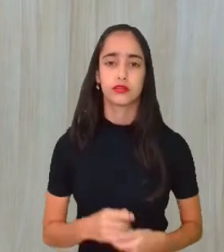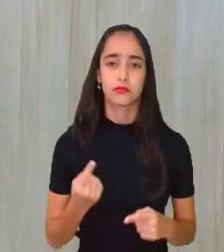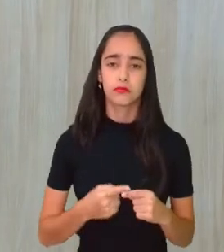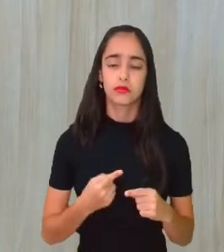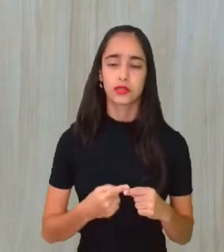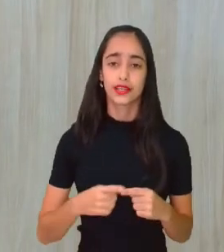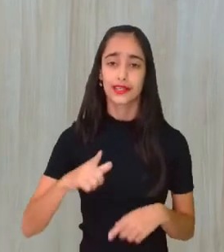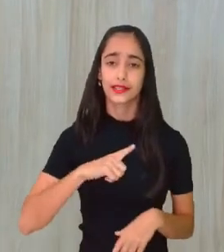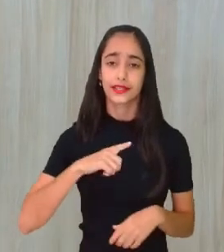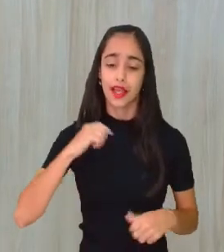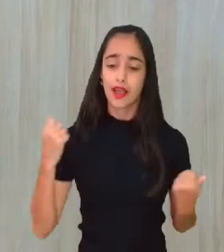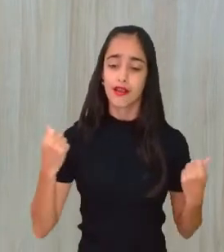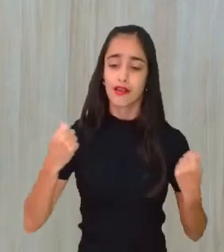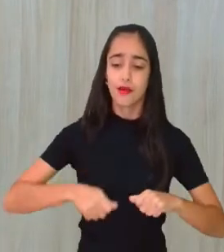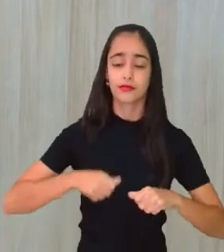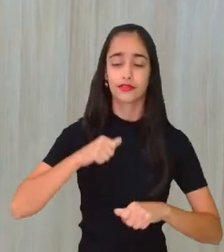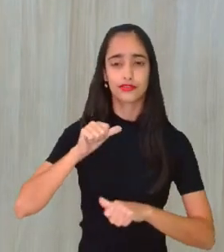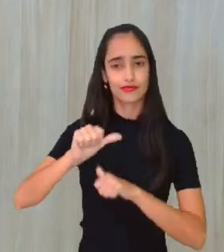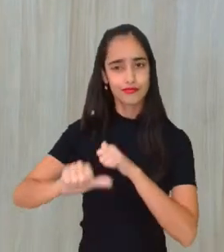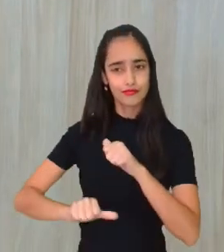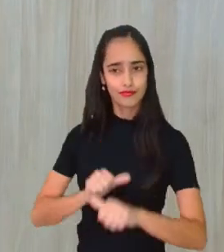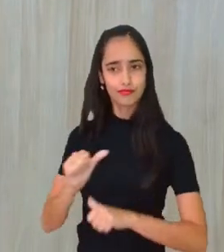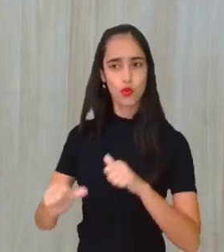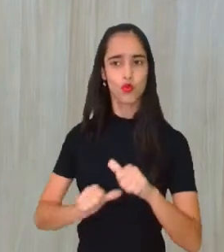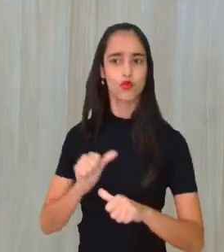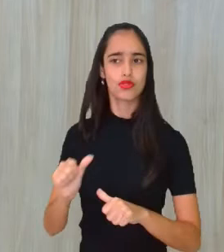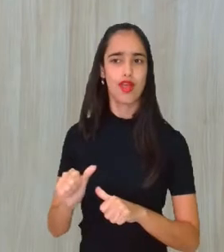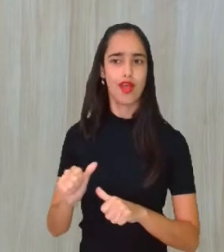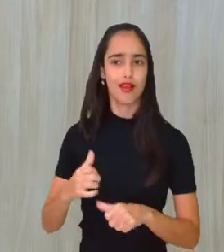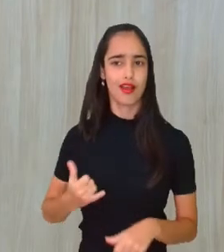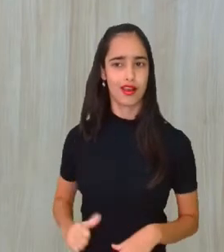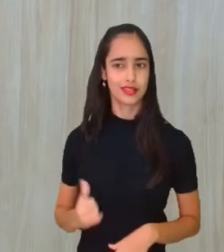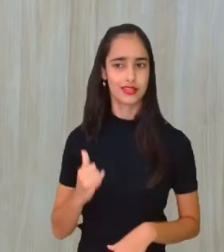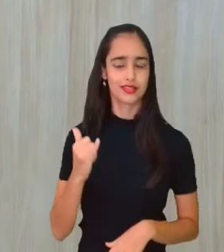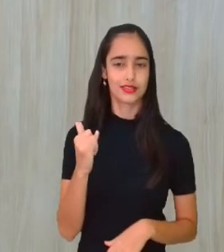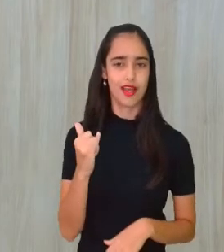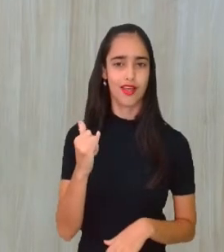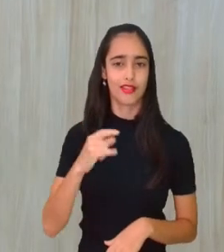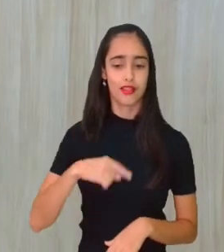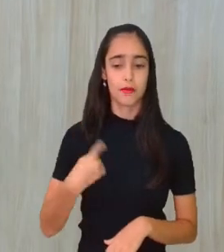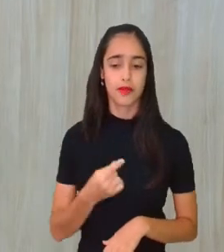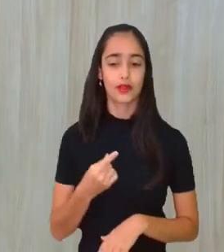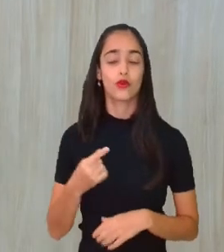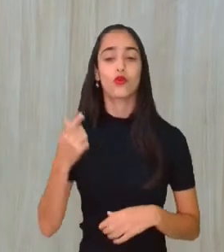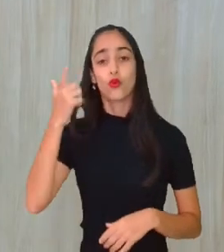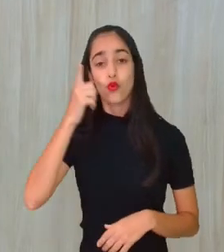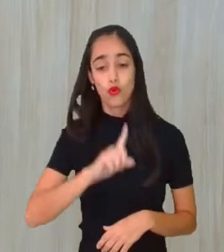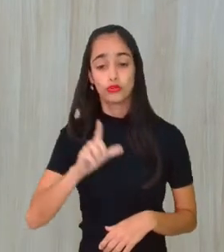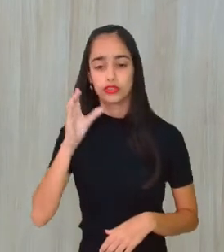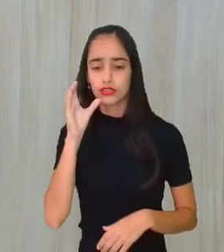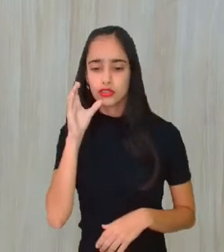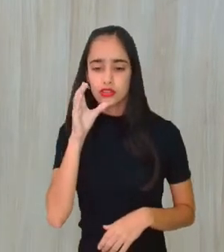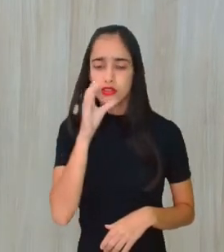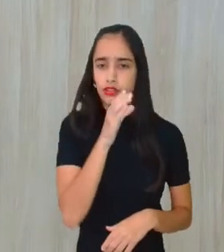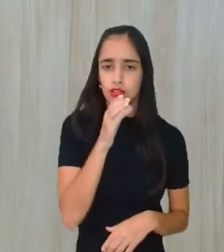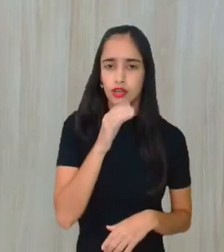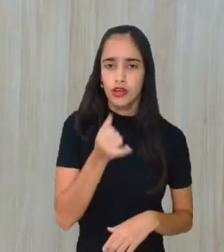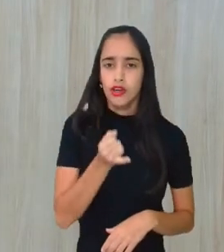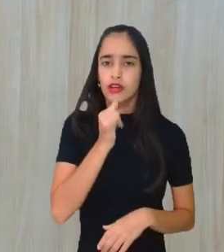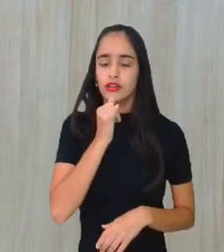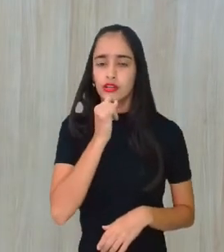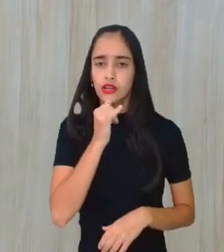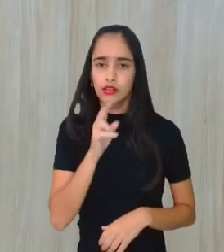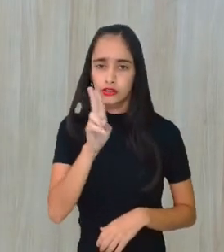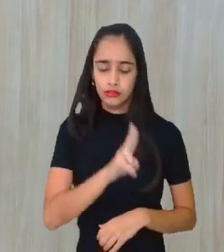a energia elétrica em energia térmica, em aquecer. Então, o ferro, para você utilizar o ferro elétrico, né, ele vai